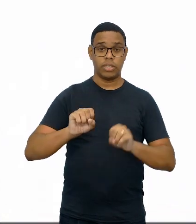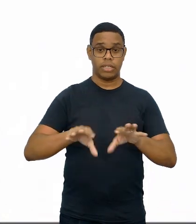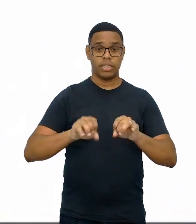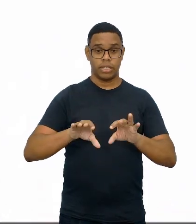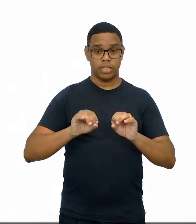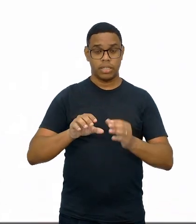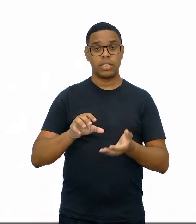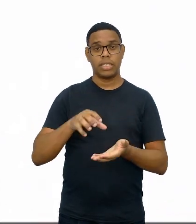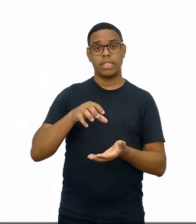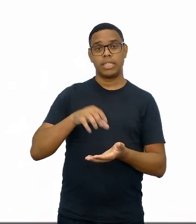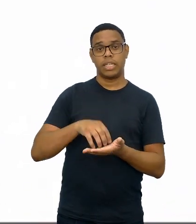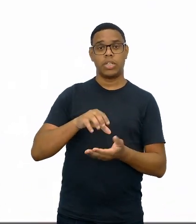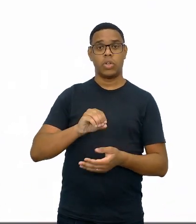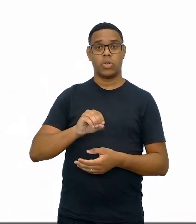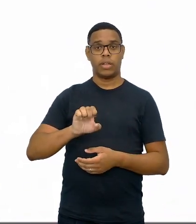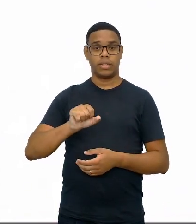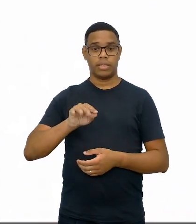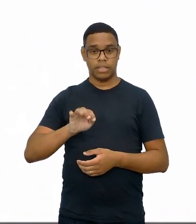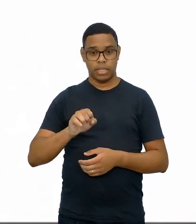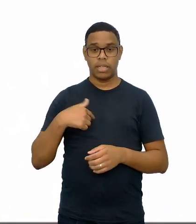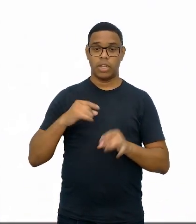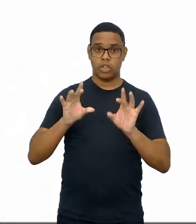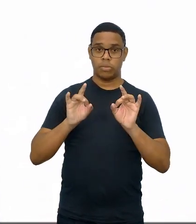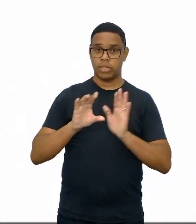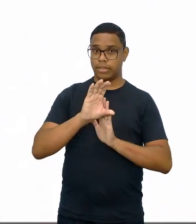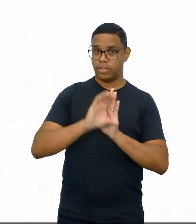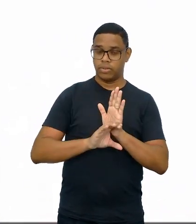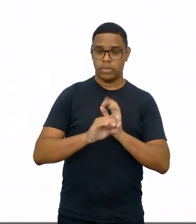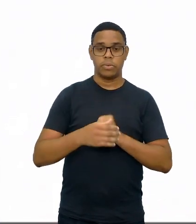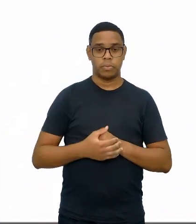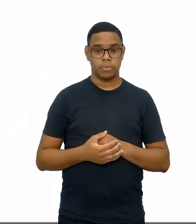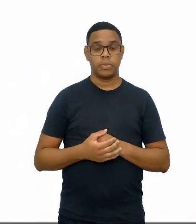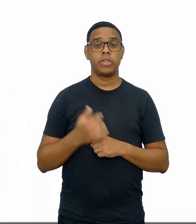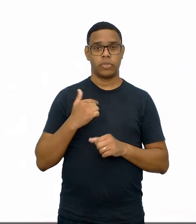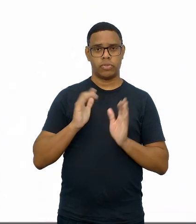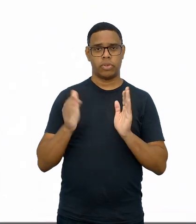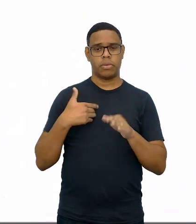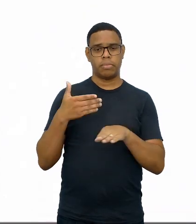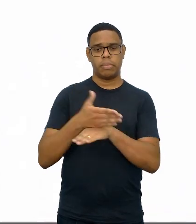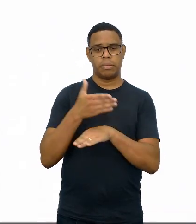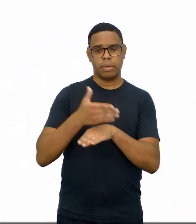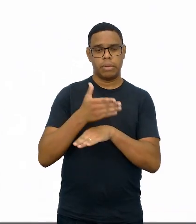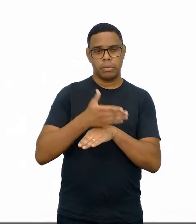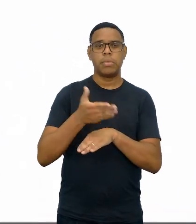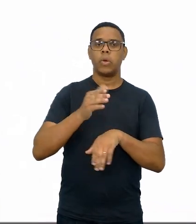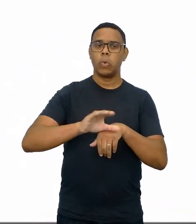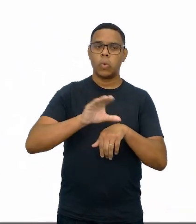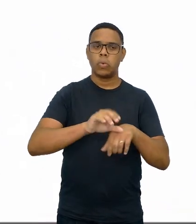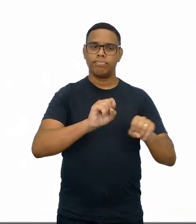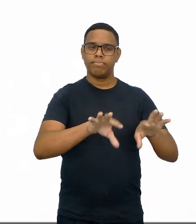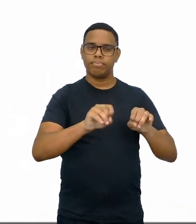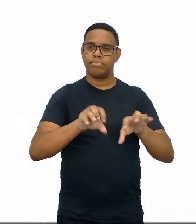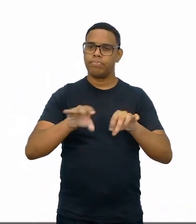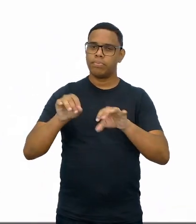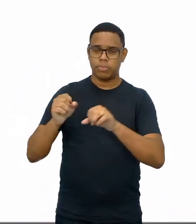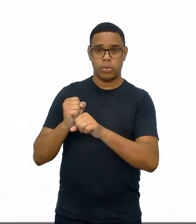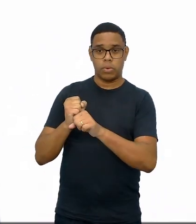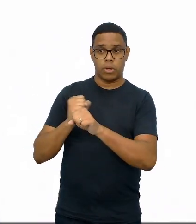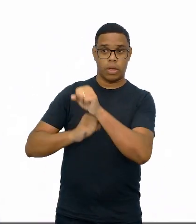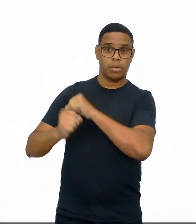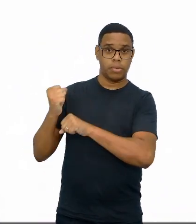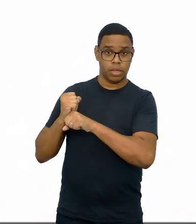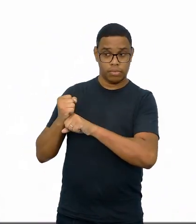Ensino Centro-Oeste, professora especialista em currículo. Tenho participado de várias frentes formativas e, desde o ano